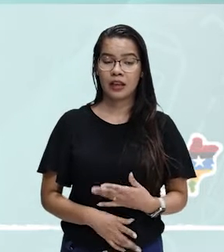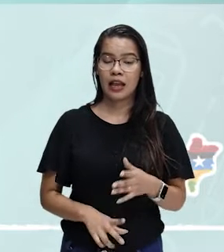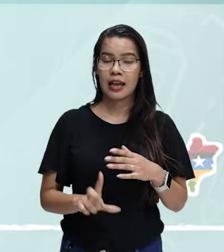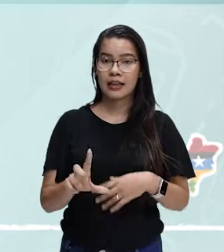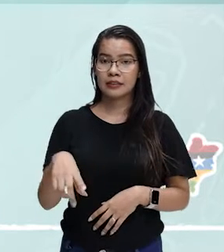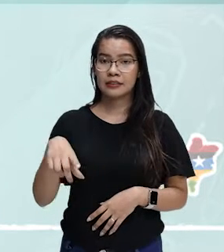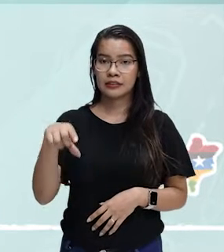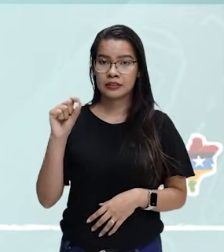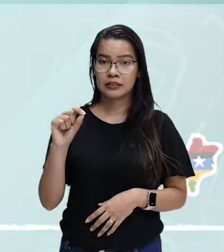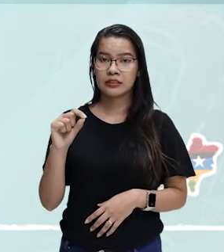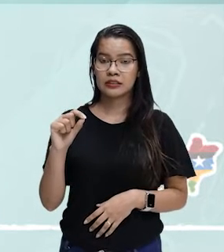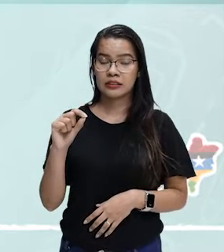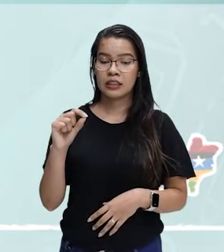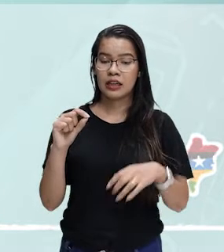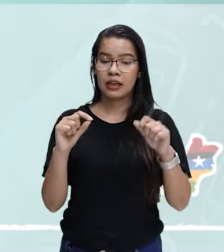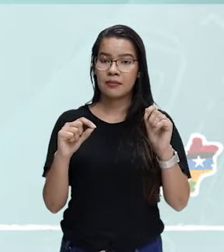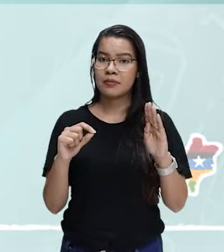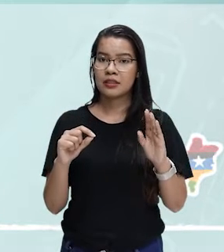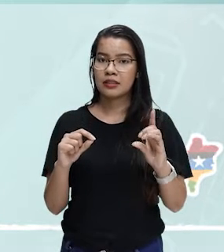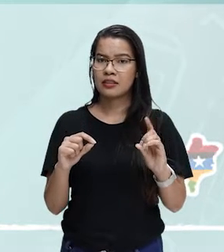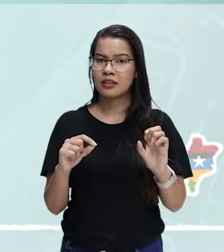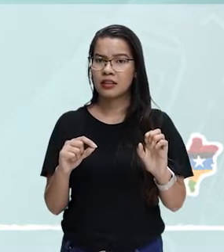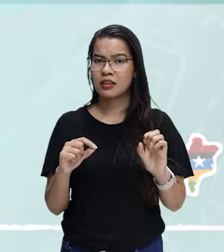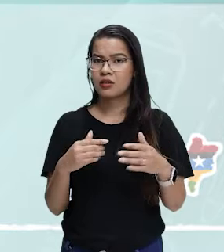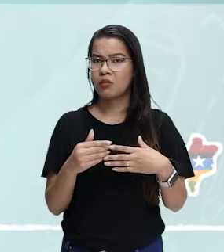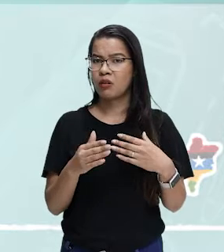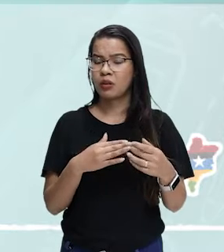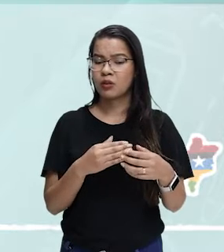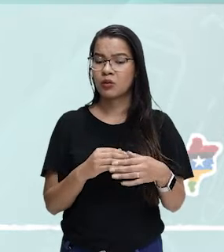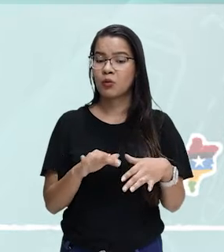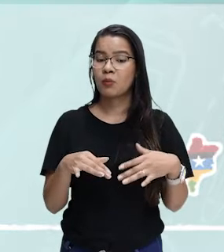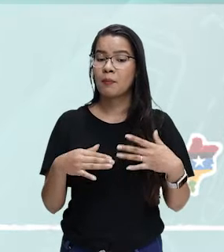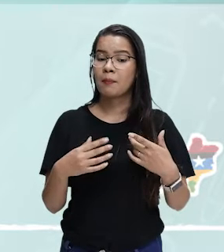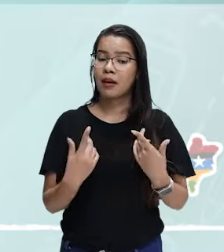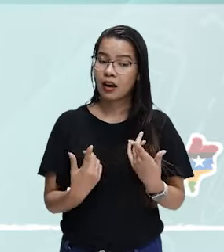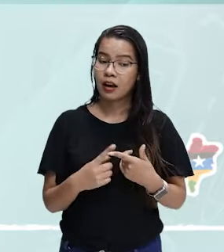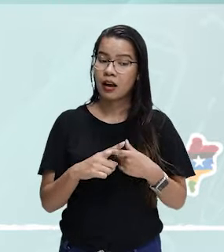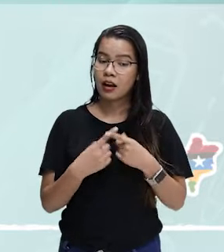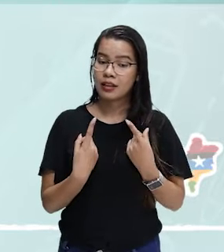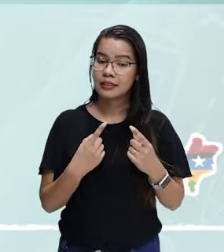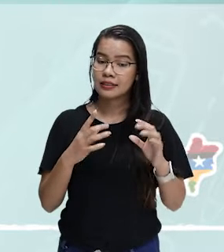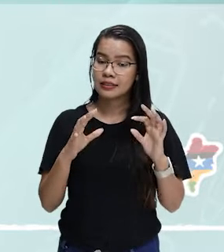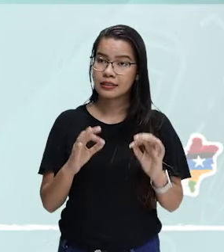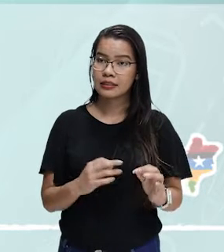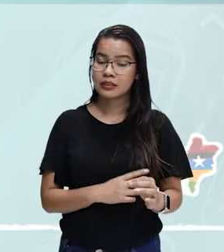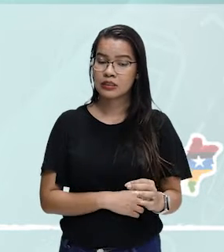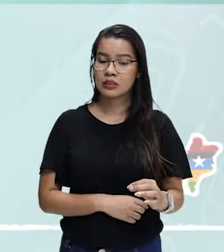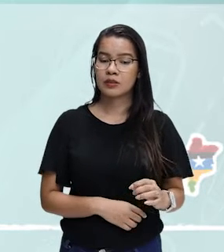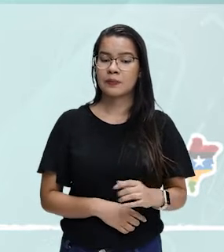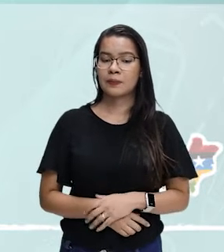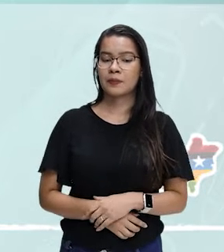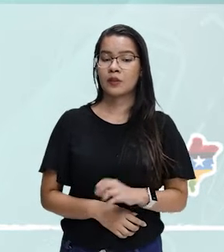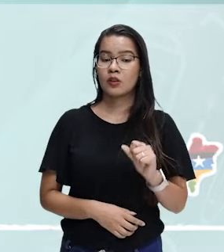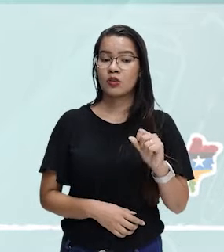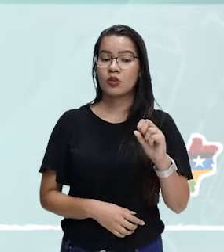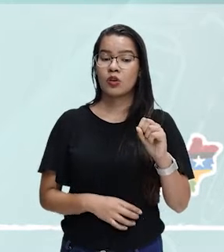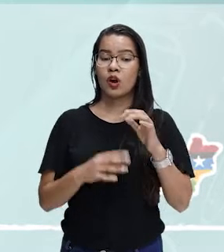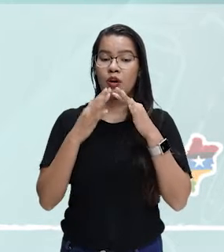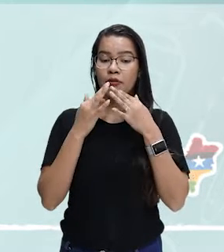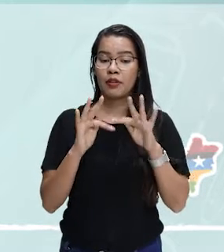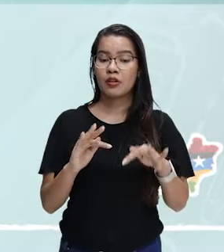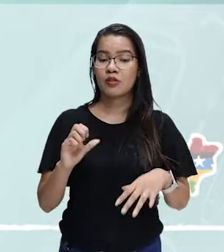Assinale a alternativa cuja oração subordinada é substantiva predicativa. Então, aí